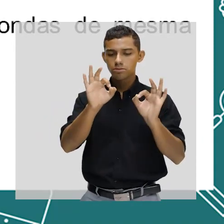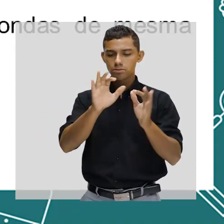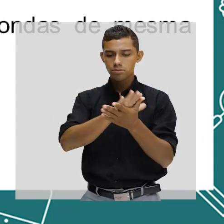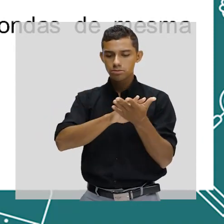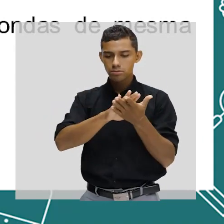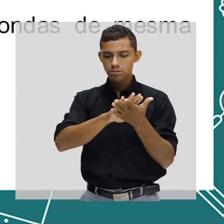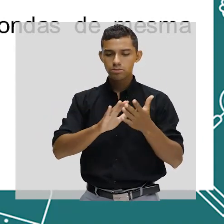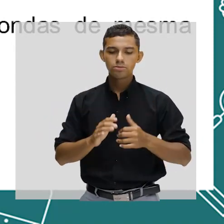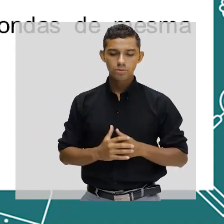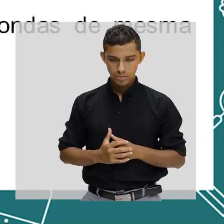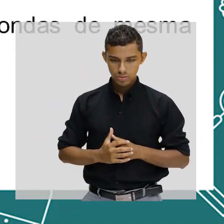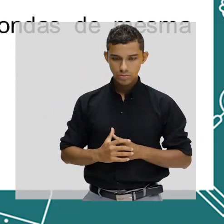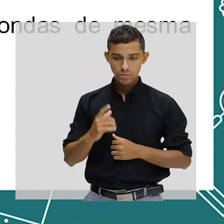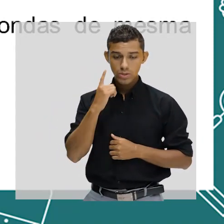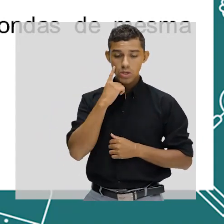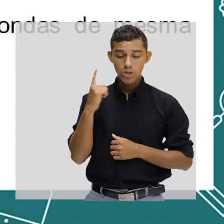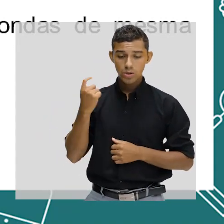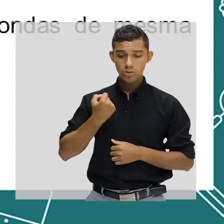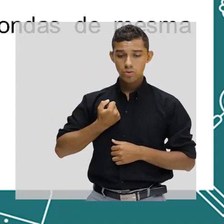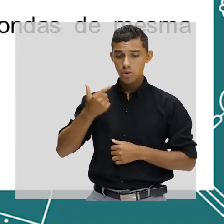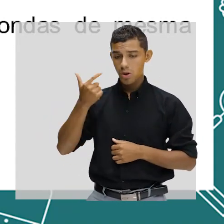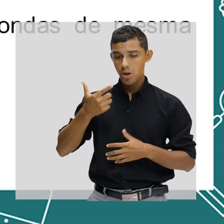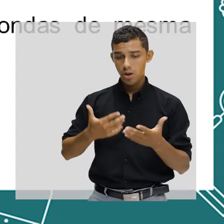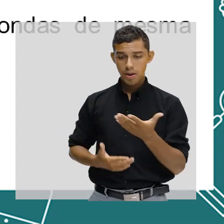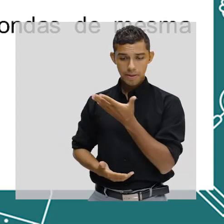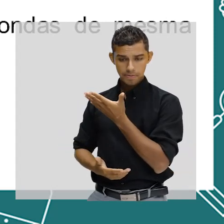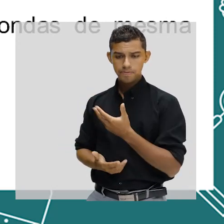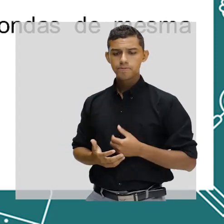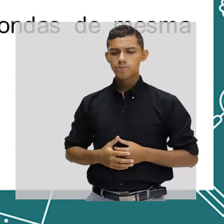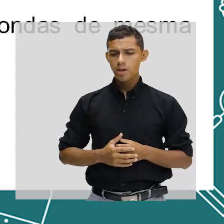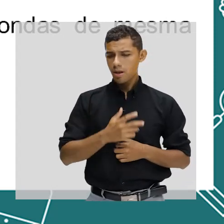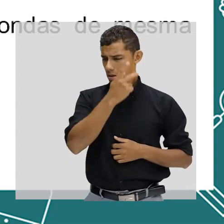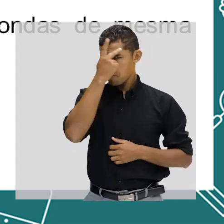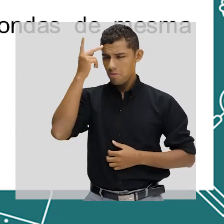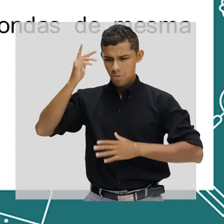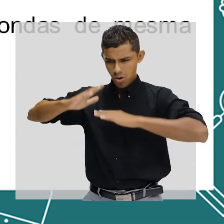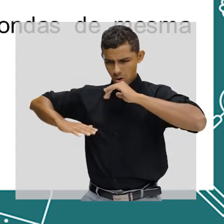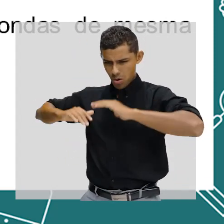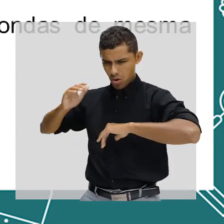Cientistas descobriram que a exposição das células humanas